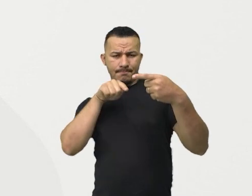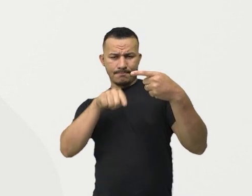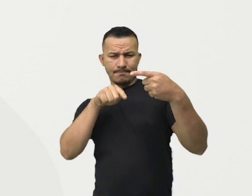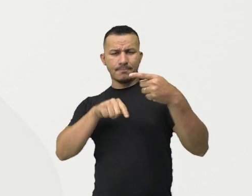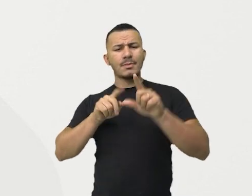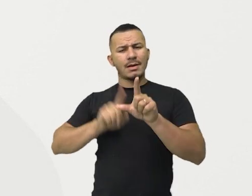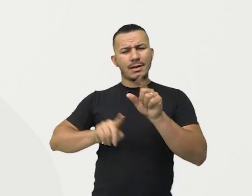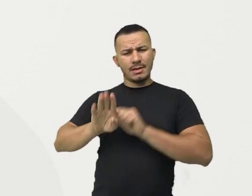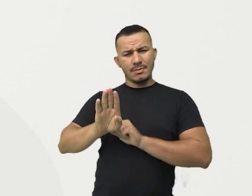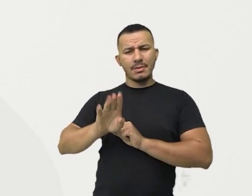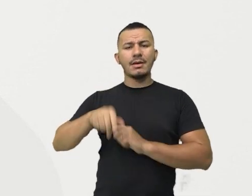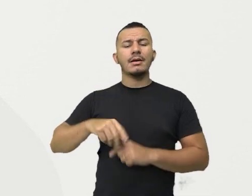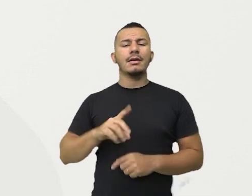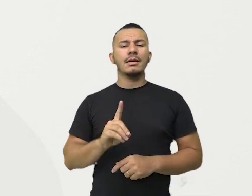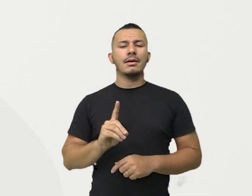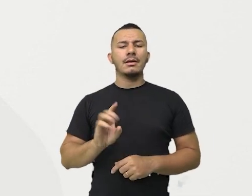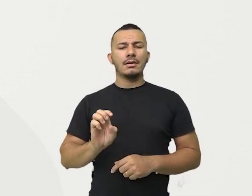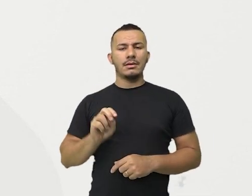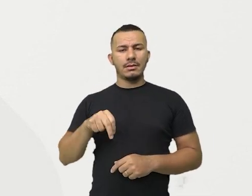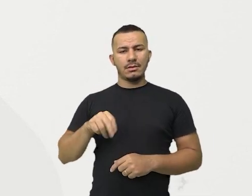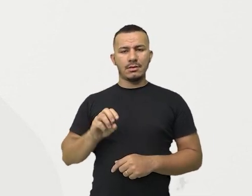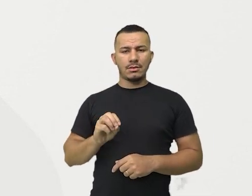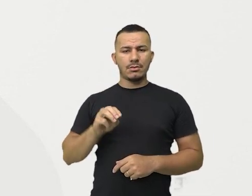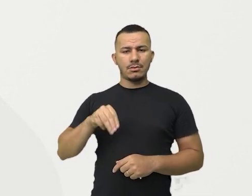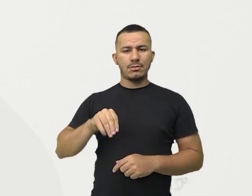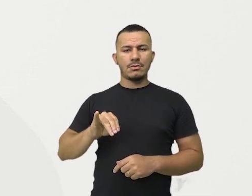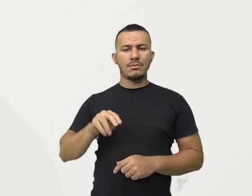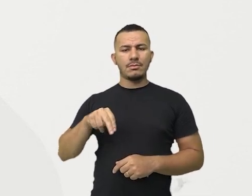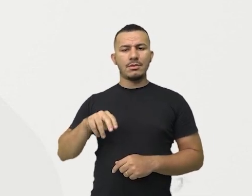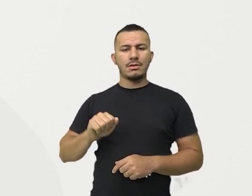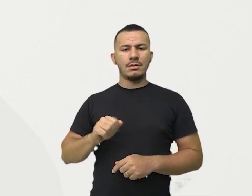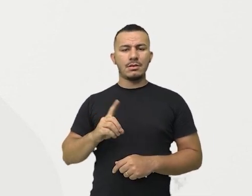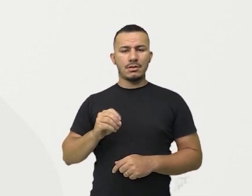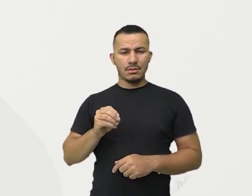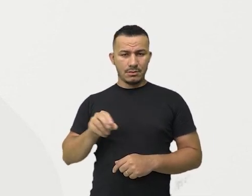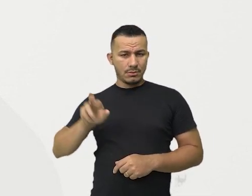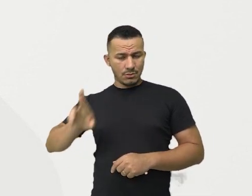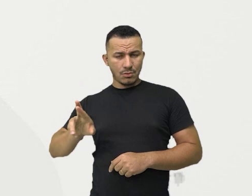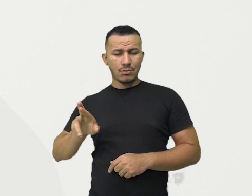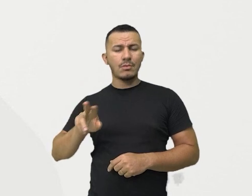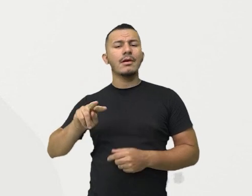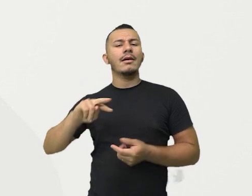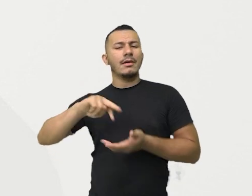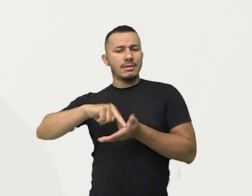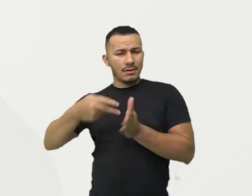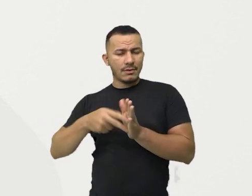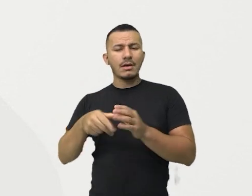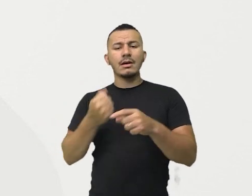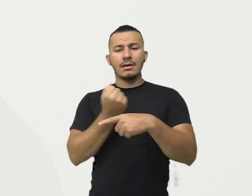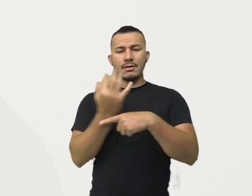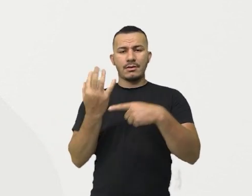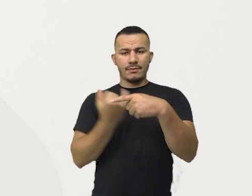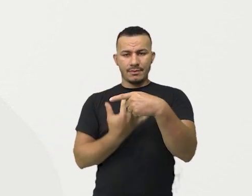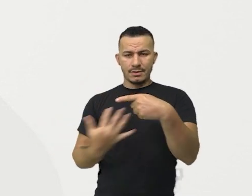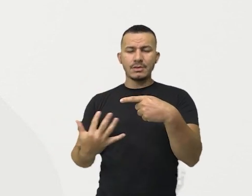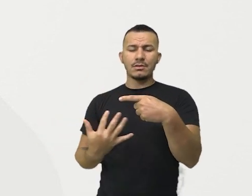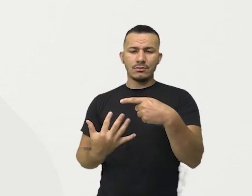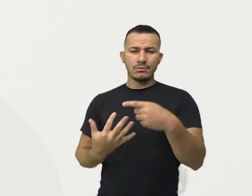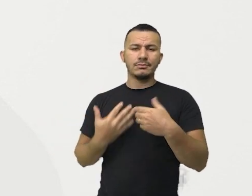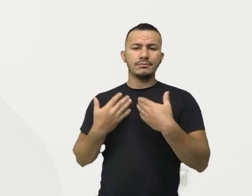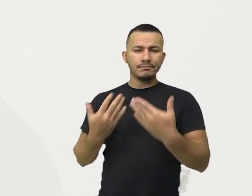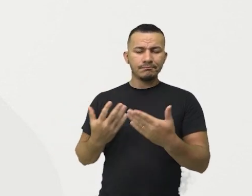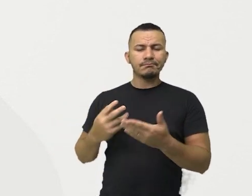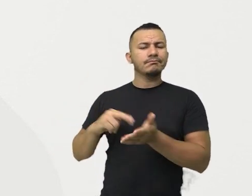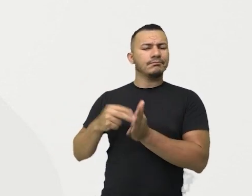chamamos de denominador. Então, uma fração, né, em outras palavras, pessoal,